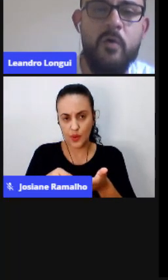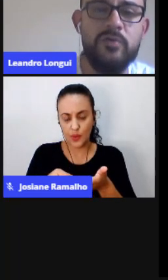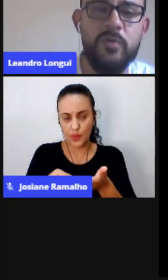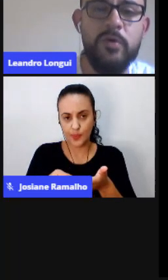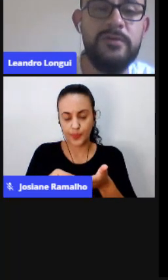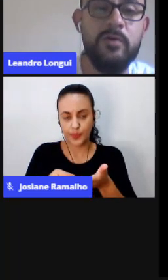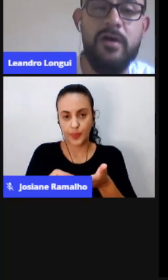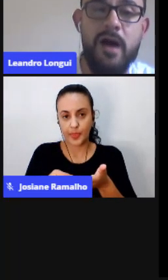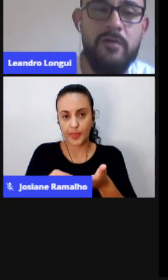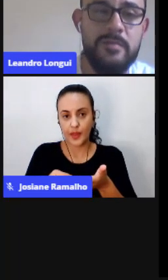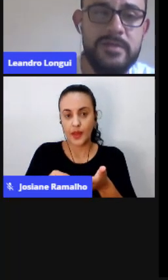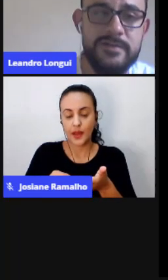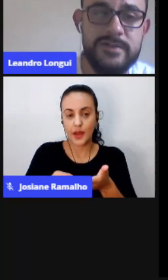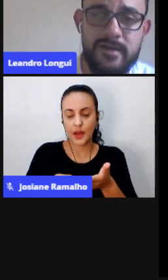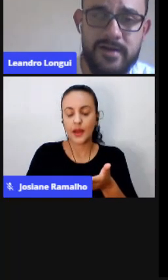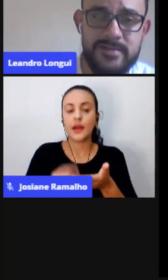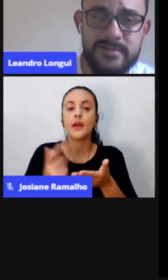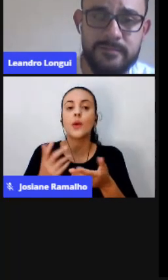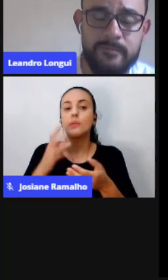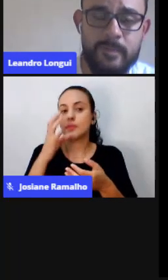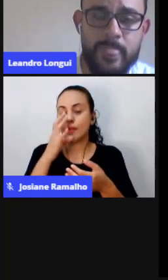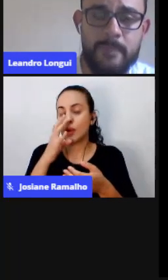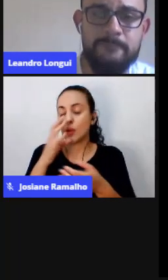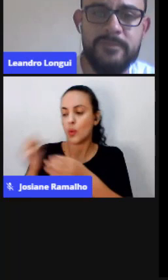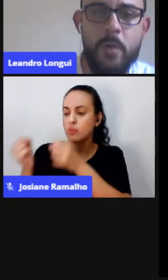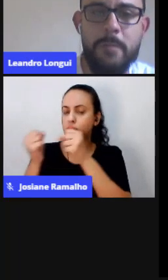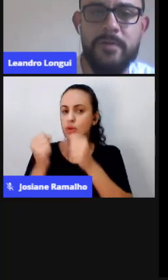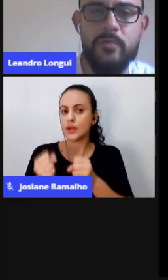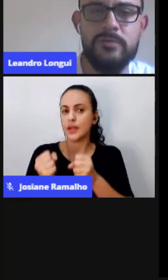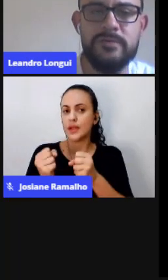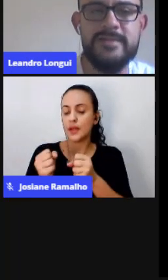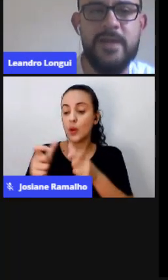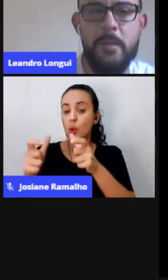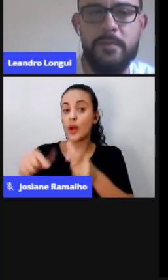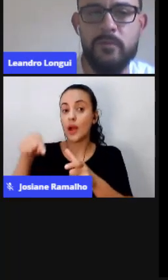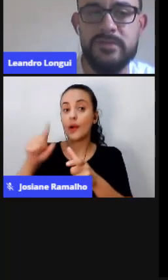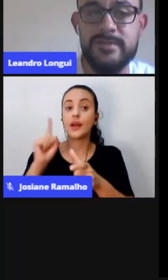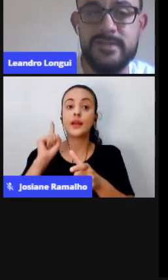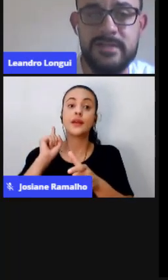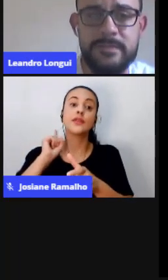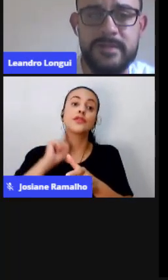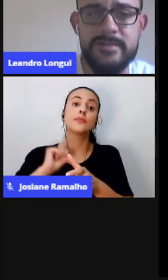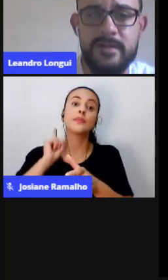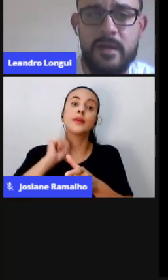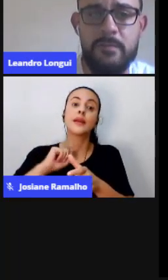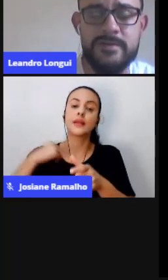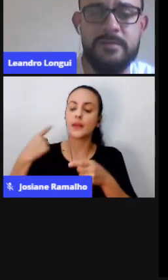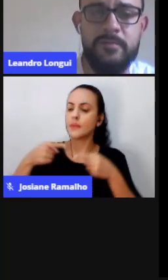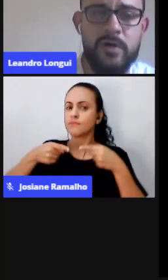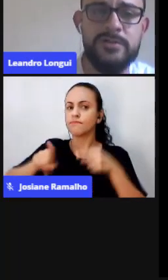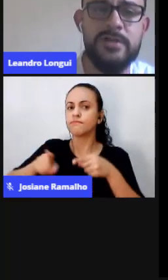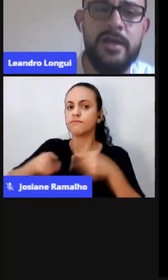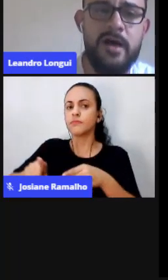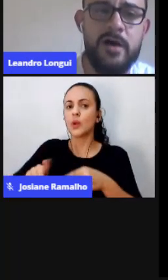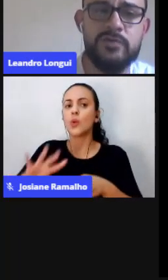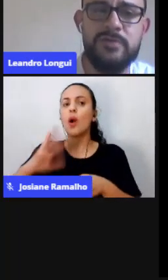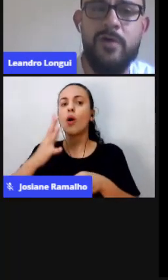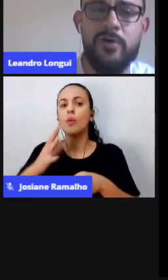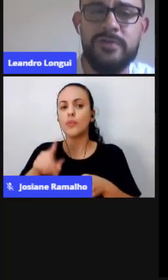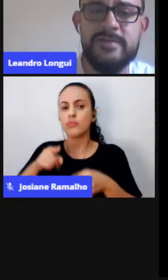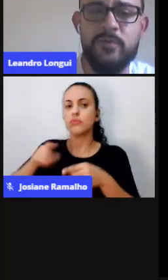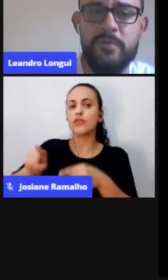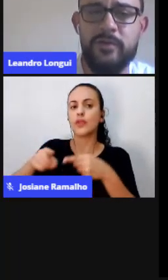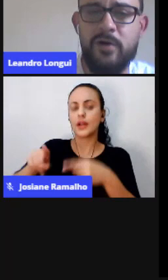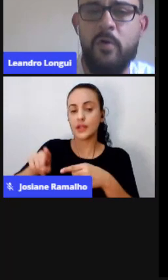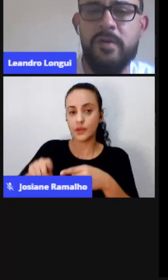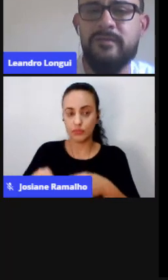levantava contra o poder local em Minas Gerais? Então, eis aí uma pergunta simples, mas que pode ajudar